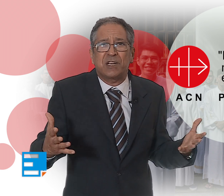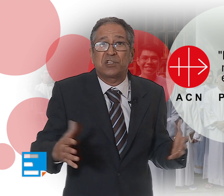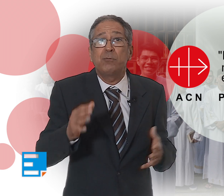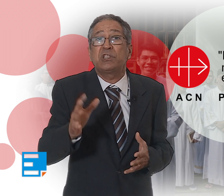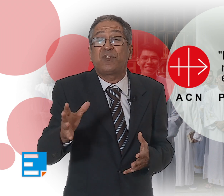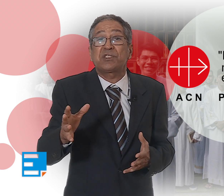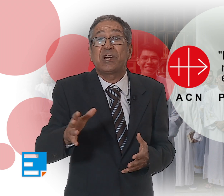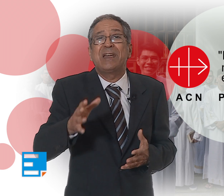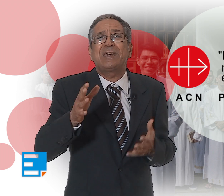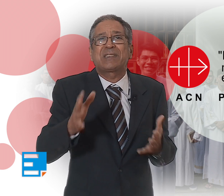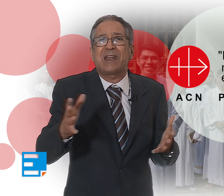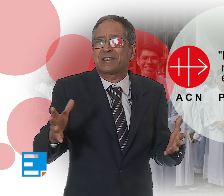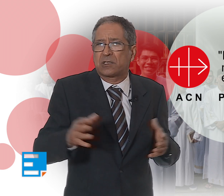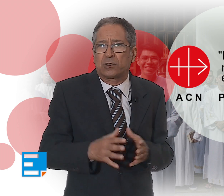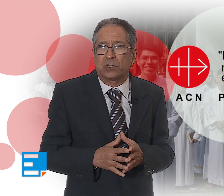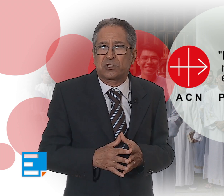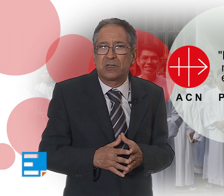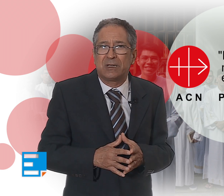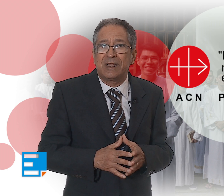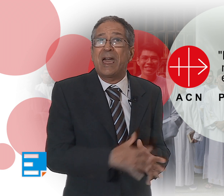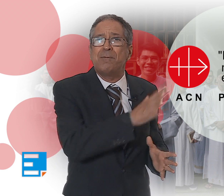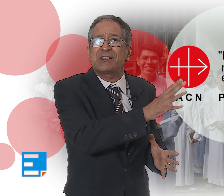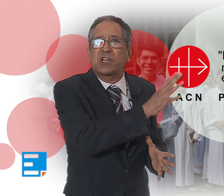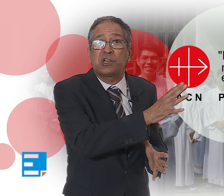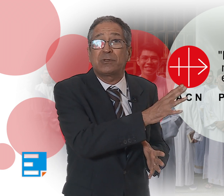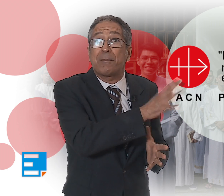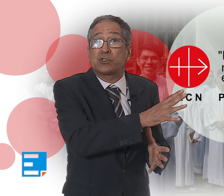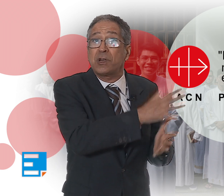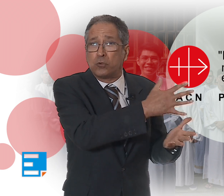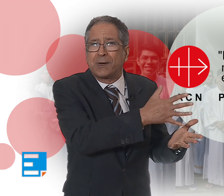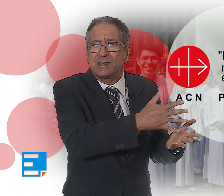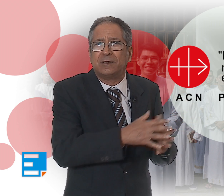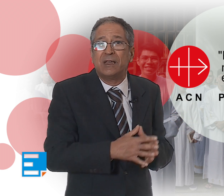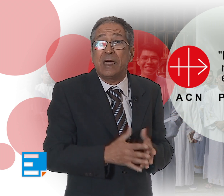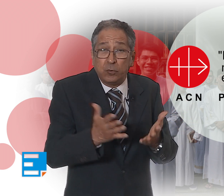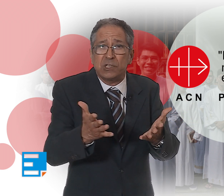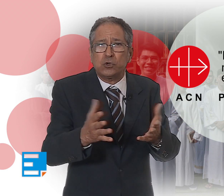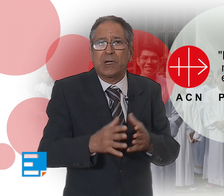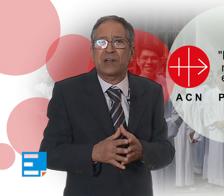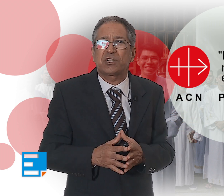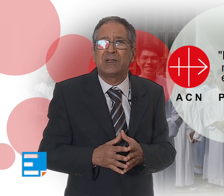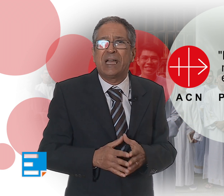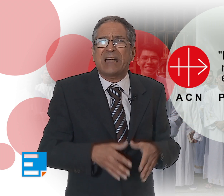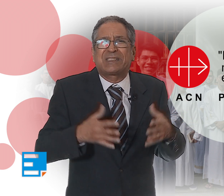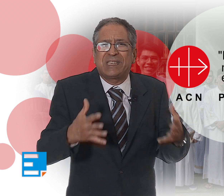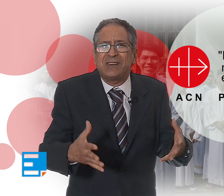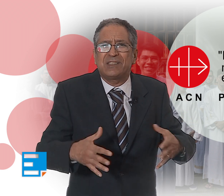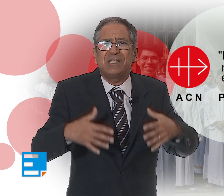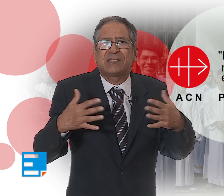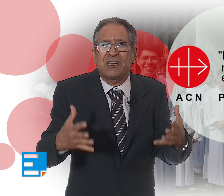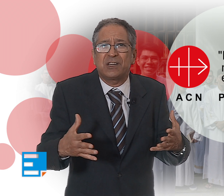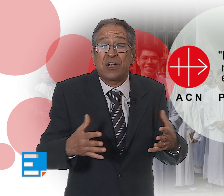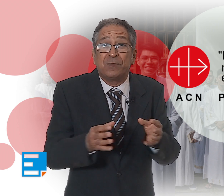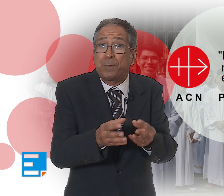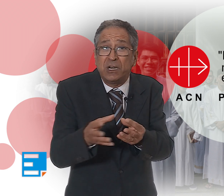há igrejas e muitas vezes nem sequer há sacerdotes. A imensa região da Amazónia, no Brasil, é um desses lugares. Há dezenas